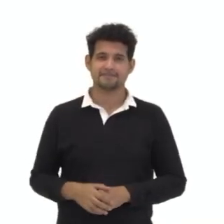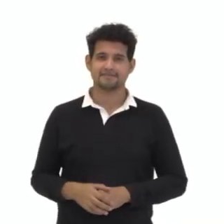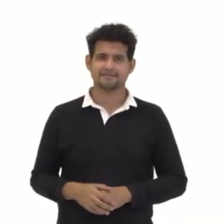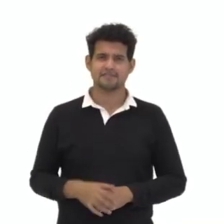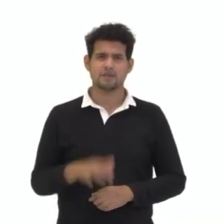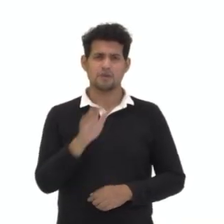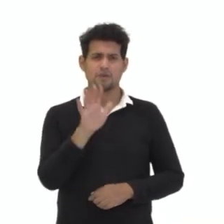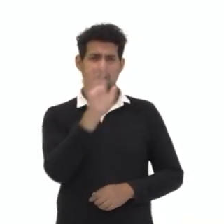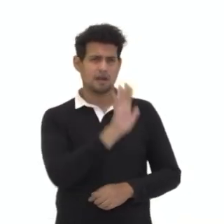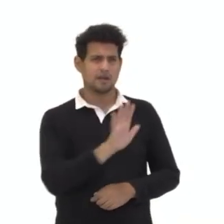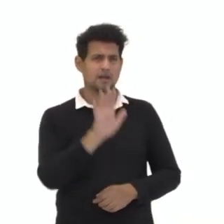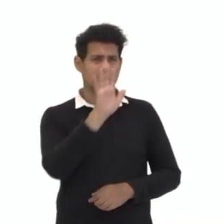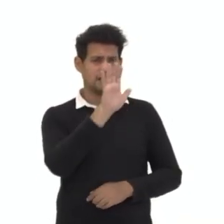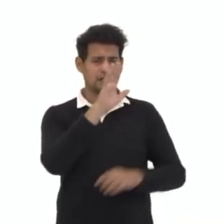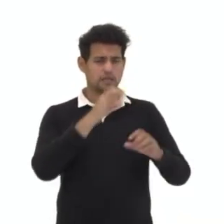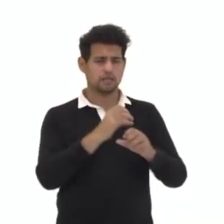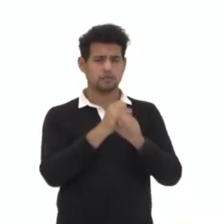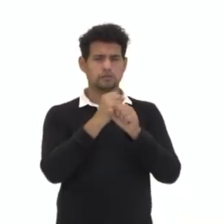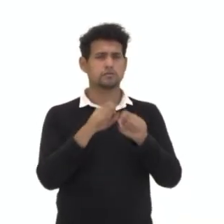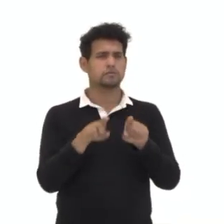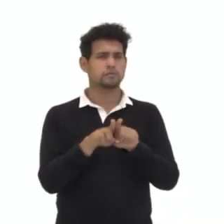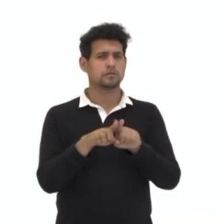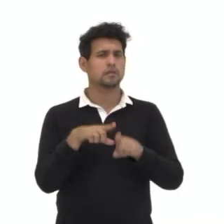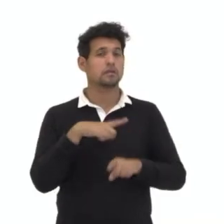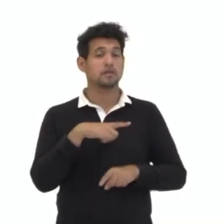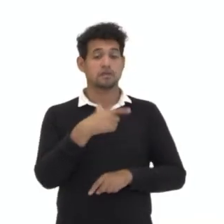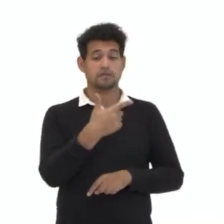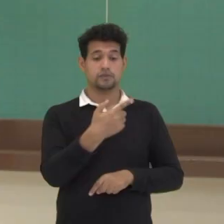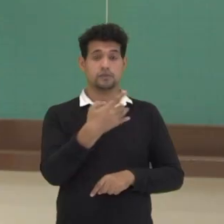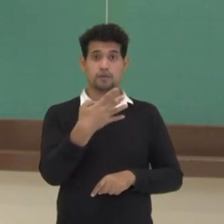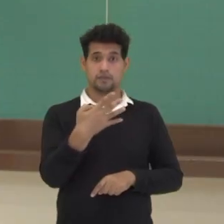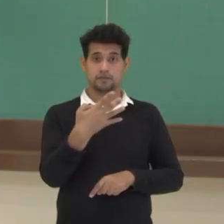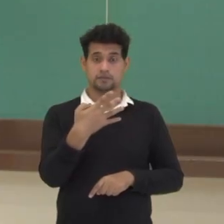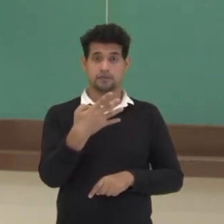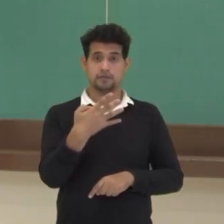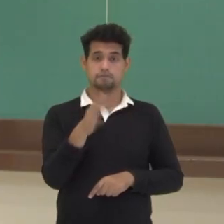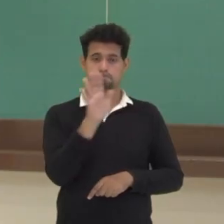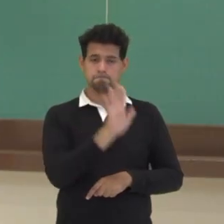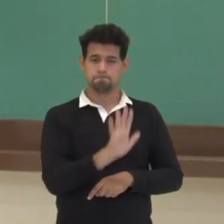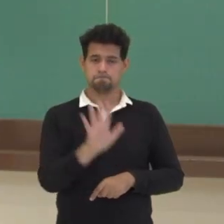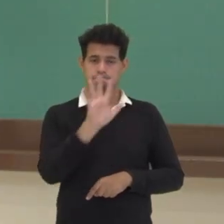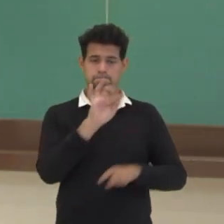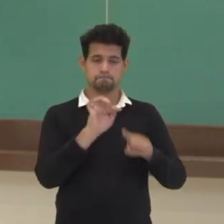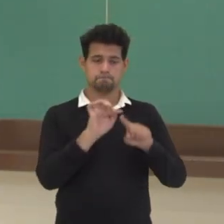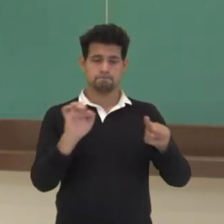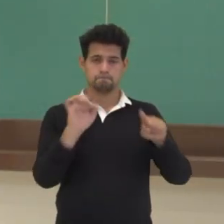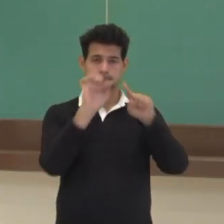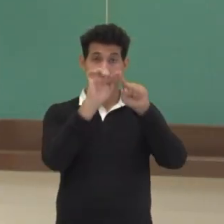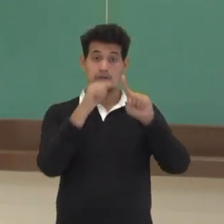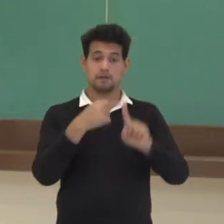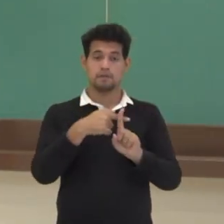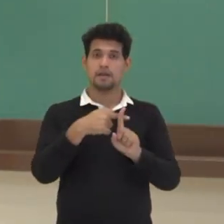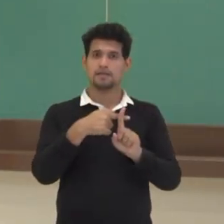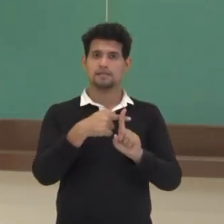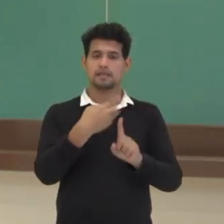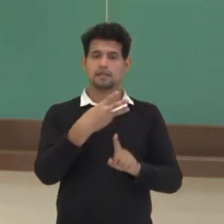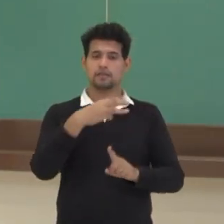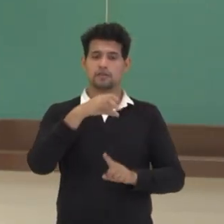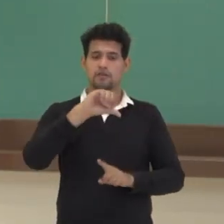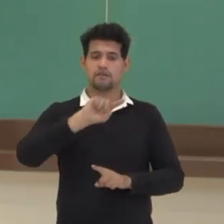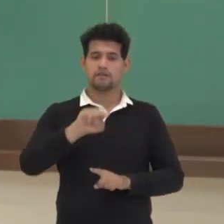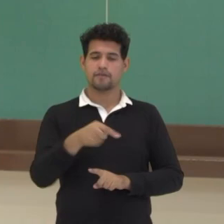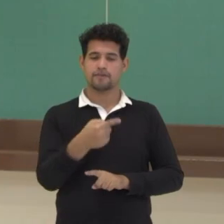área do triângulo junto, né? Agora eu tenho 24, que é a área do triângulo, mais